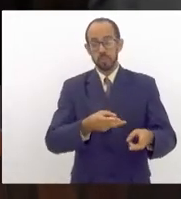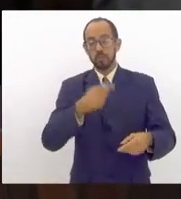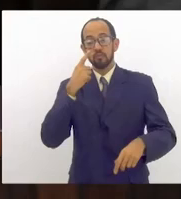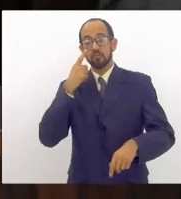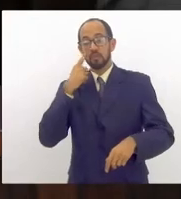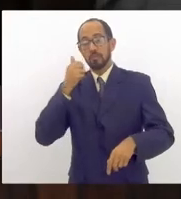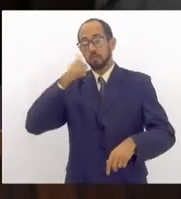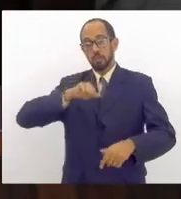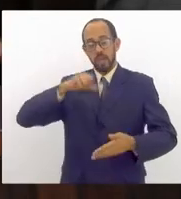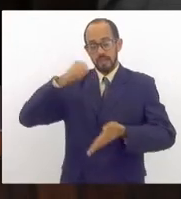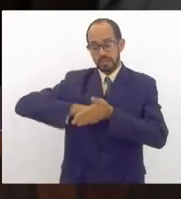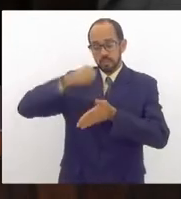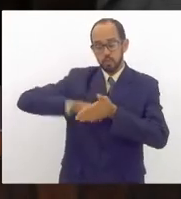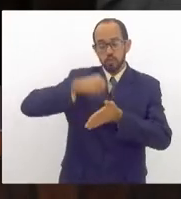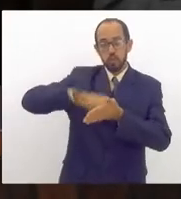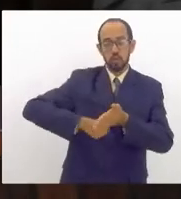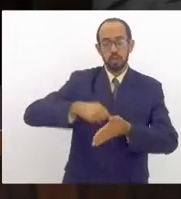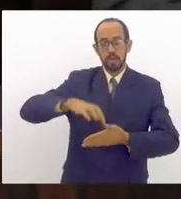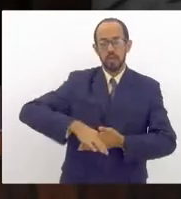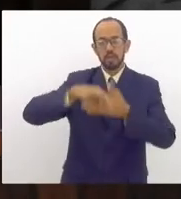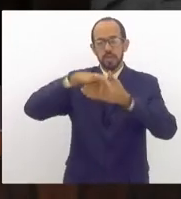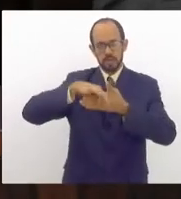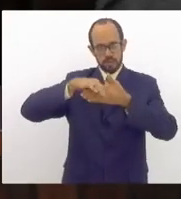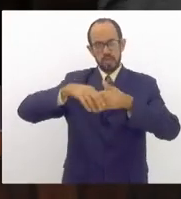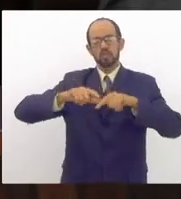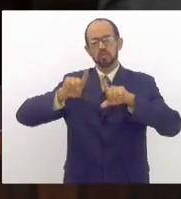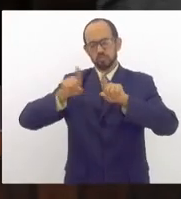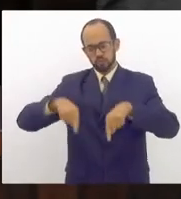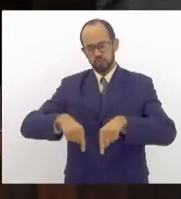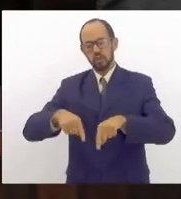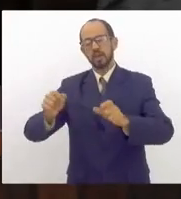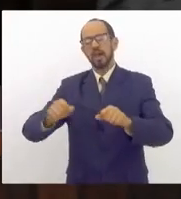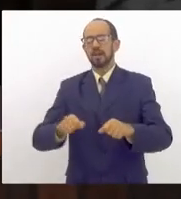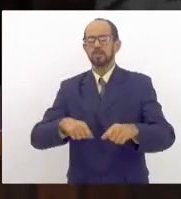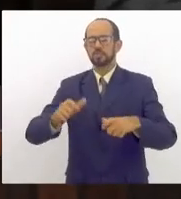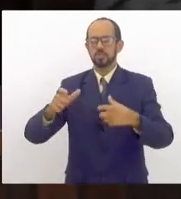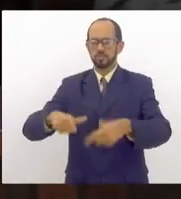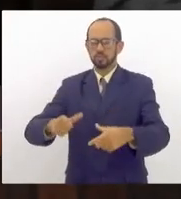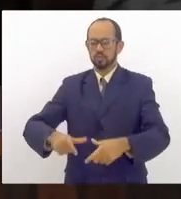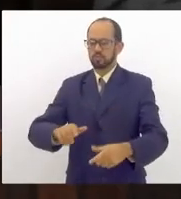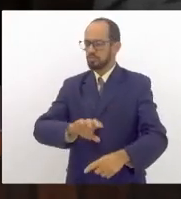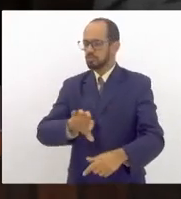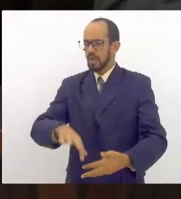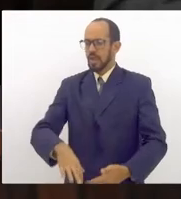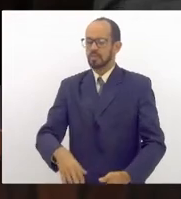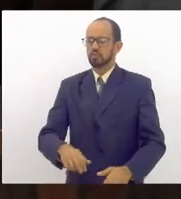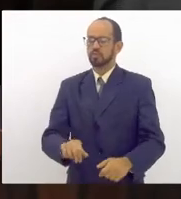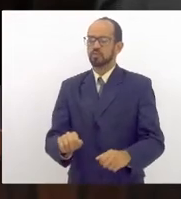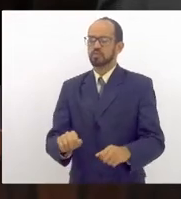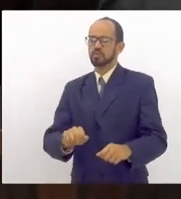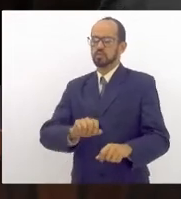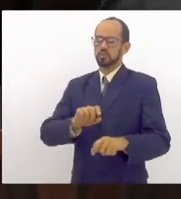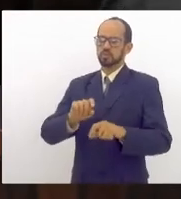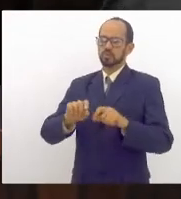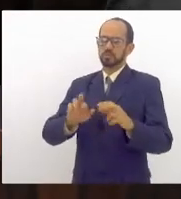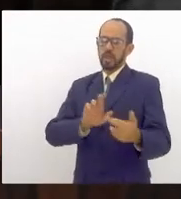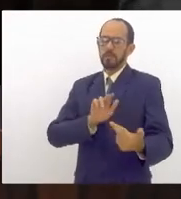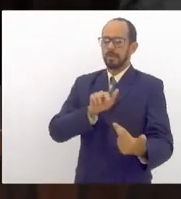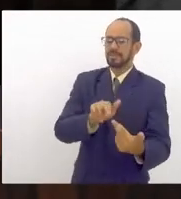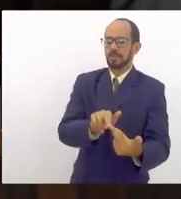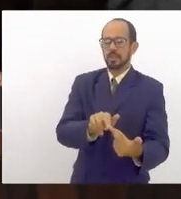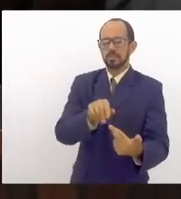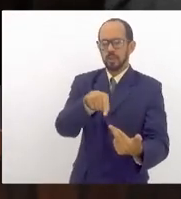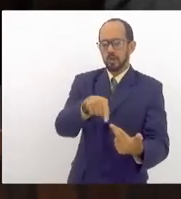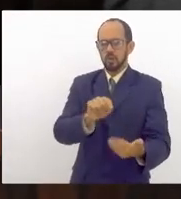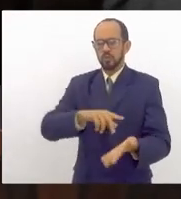da Luta pelos trabalhadores e trabalhadores nesses espaços de protagonismo né das centrais sindicais que